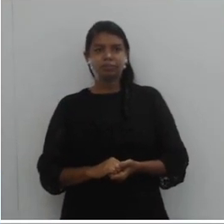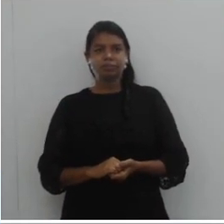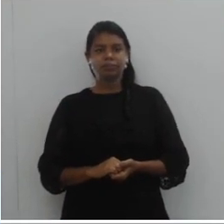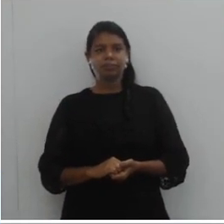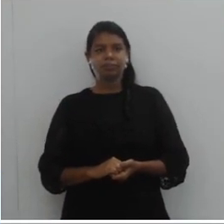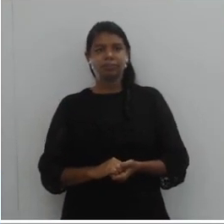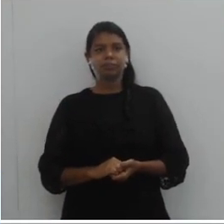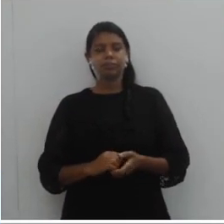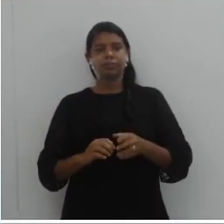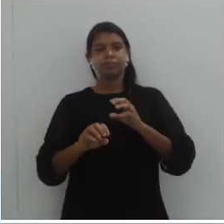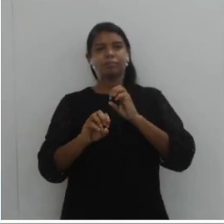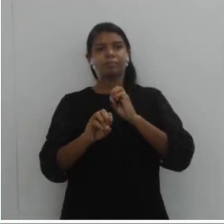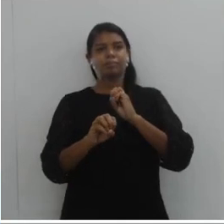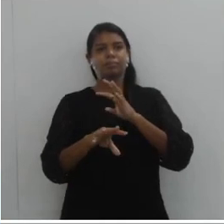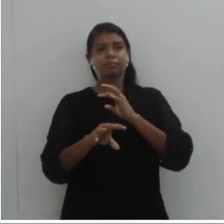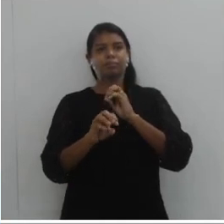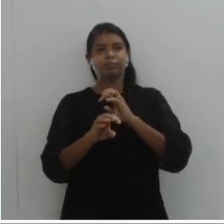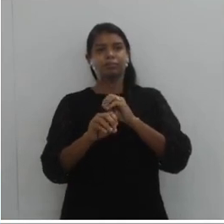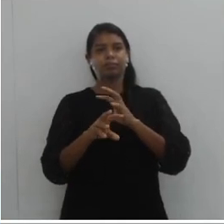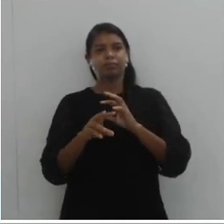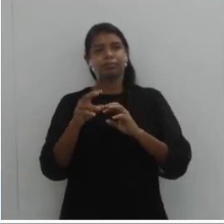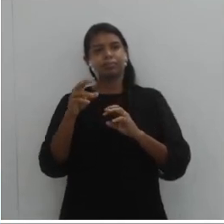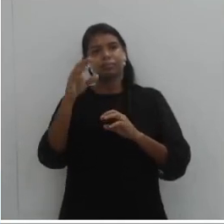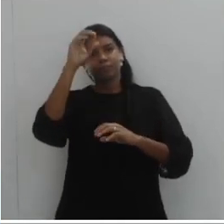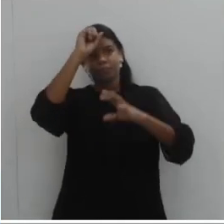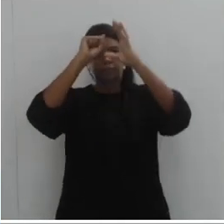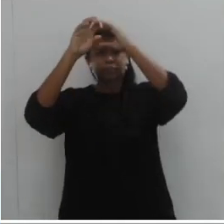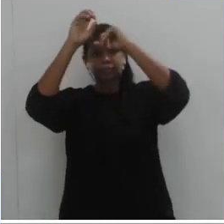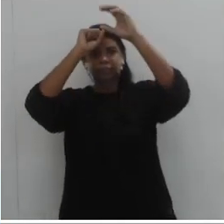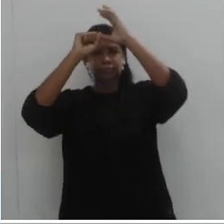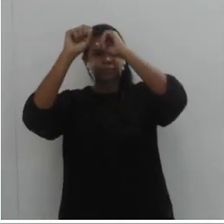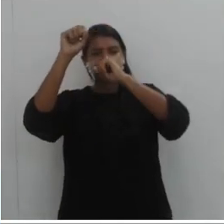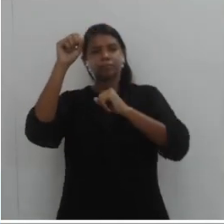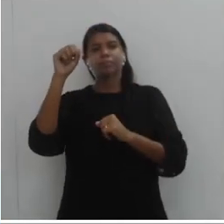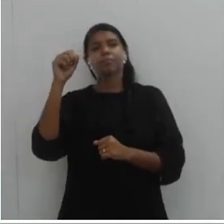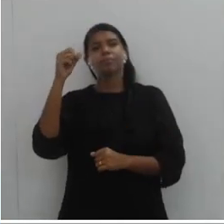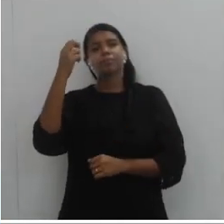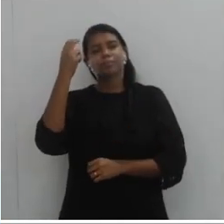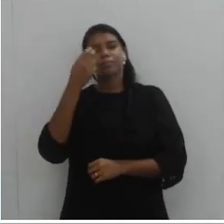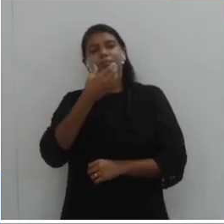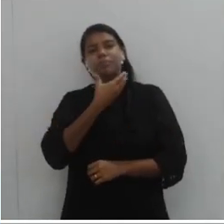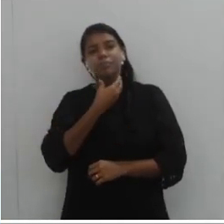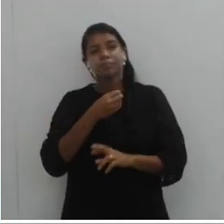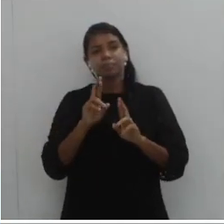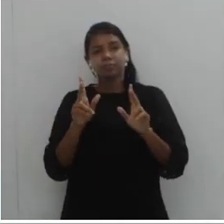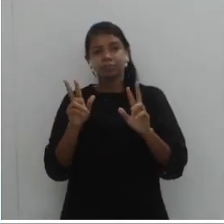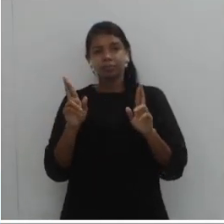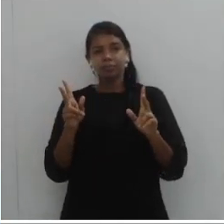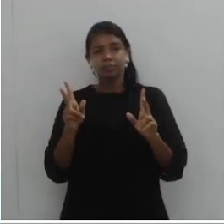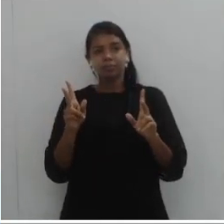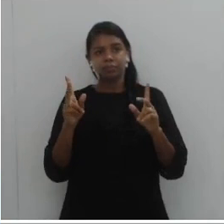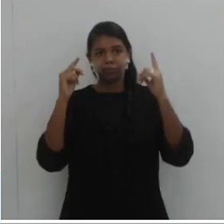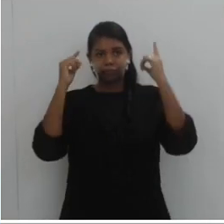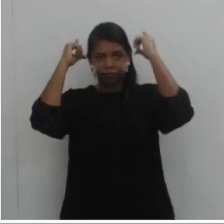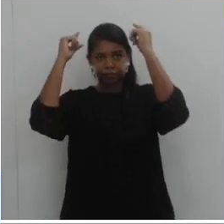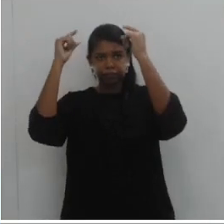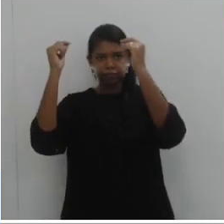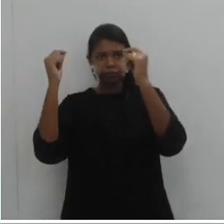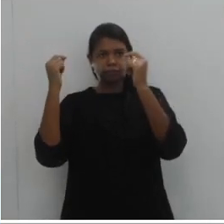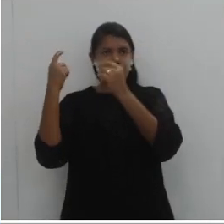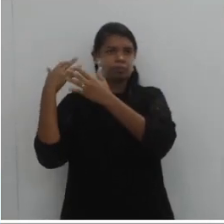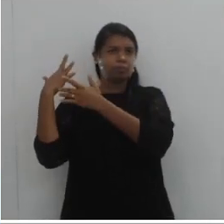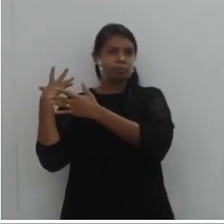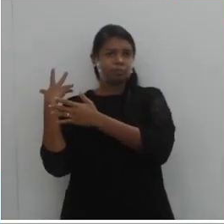Educação, mesma coisa, aprendia com os homens, diferente da Grécia lá atrás que a gente